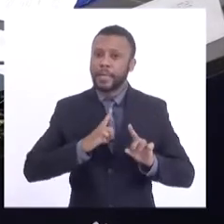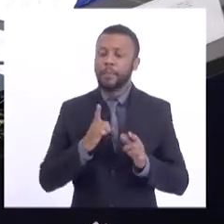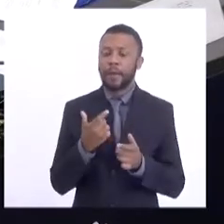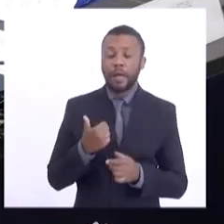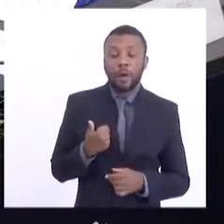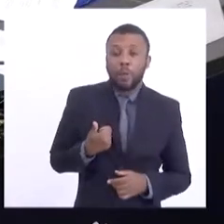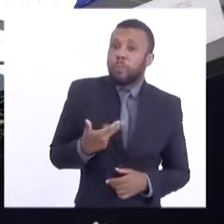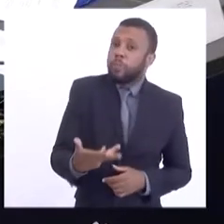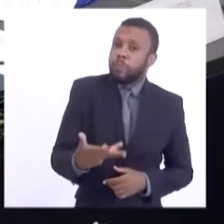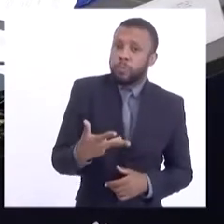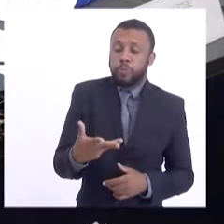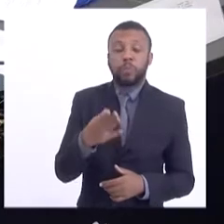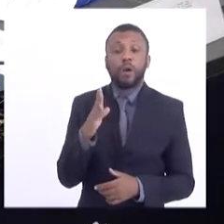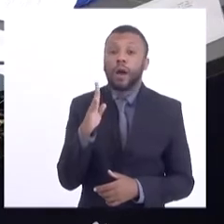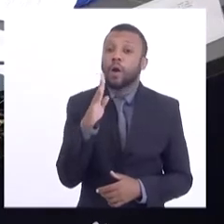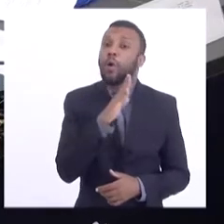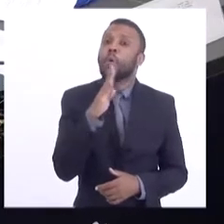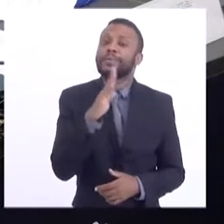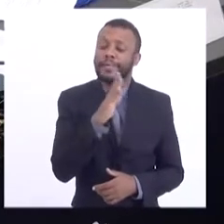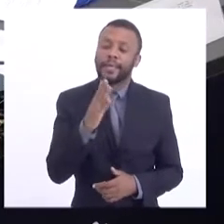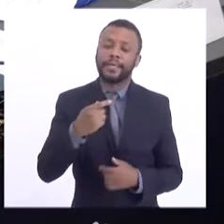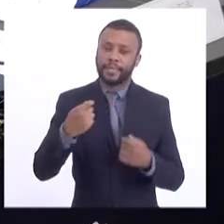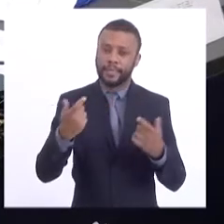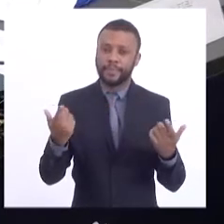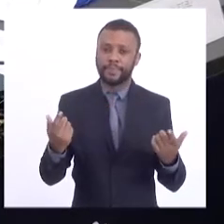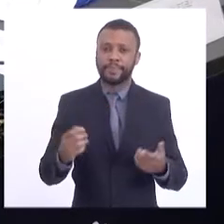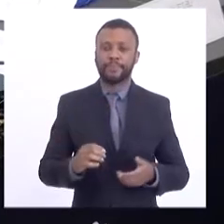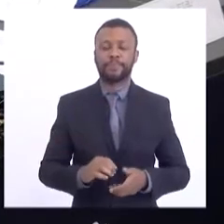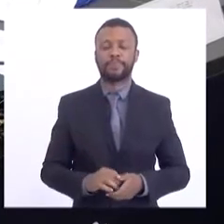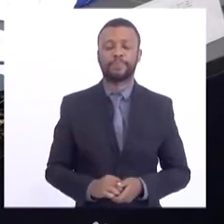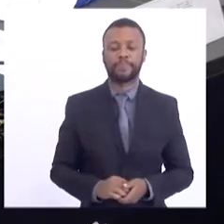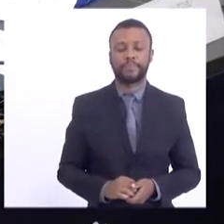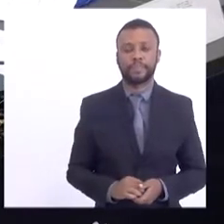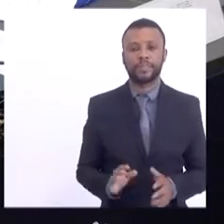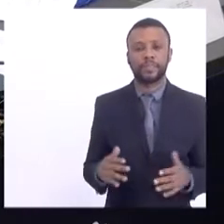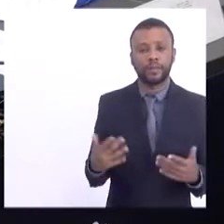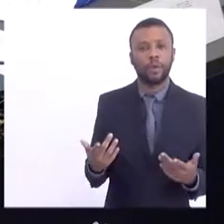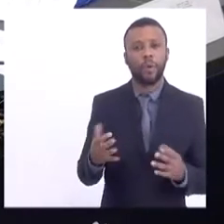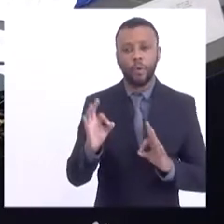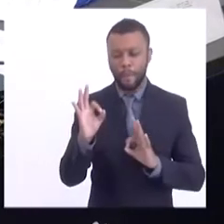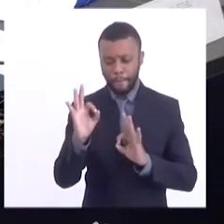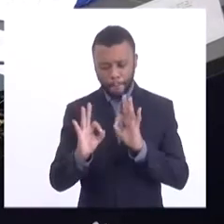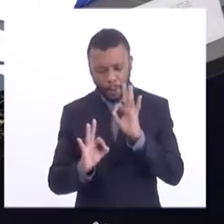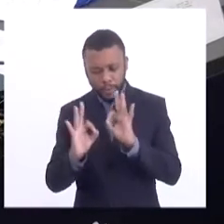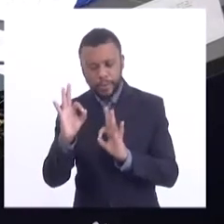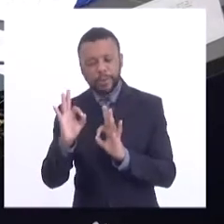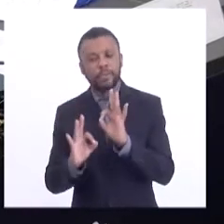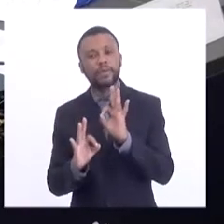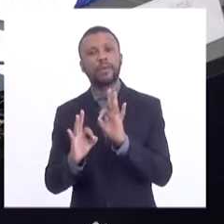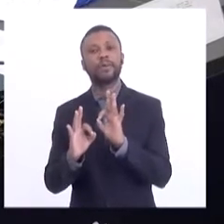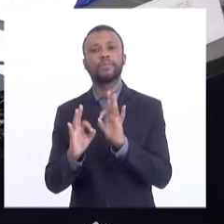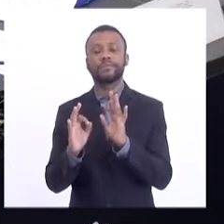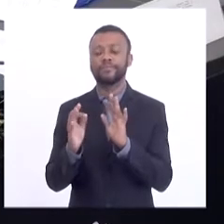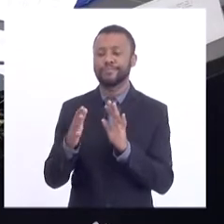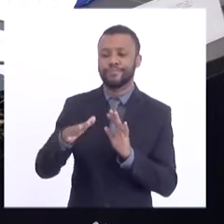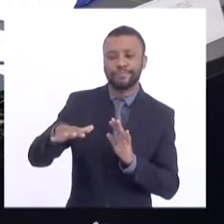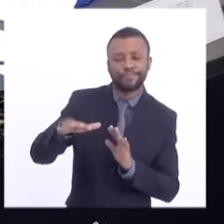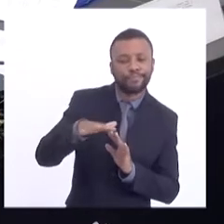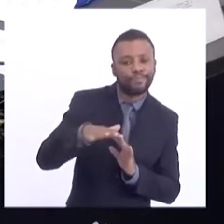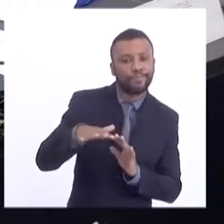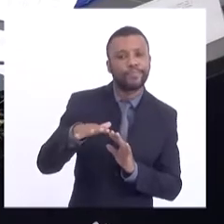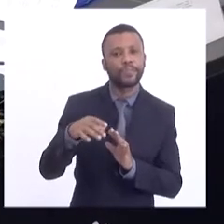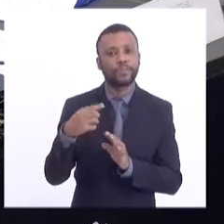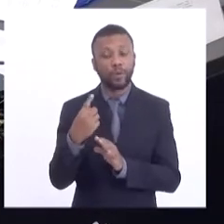correria e eu acho que o planejamento o nível de organização que tem